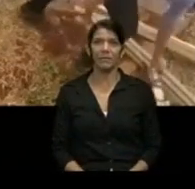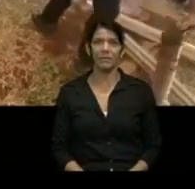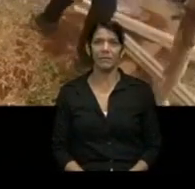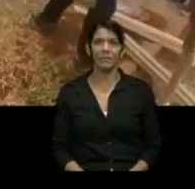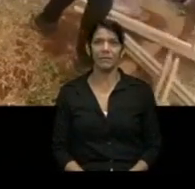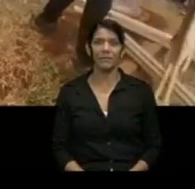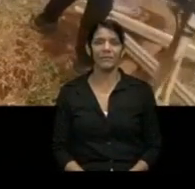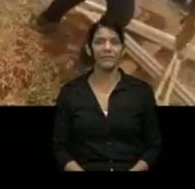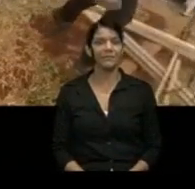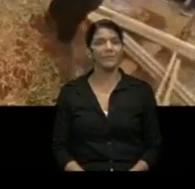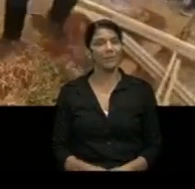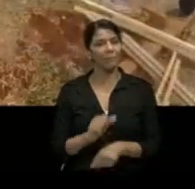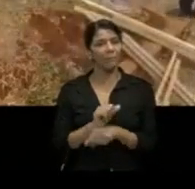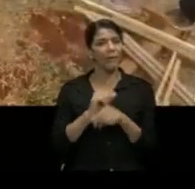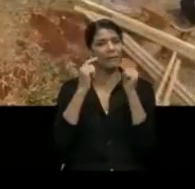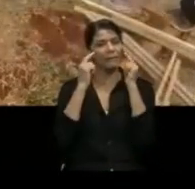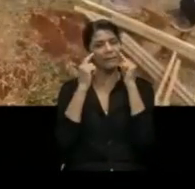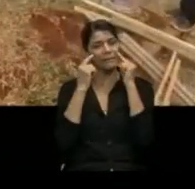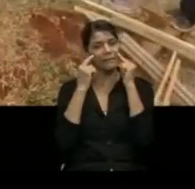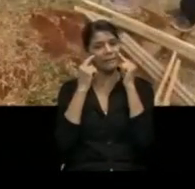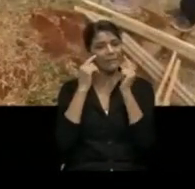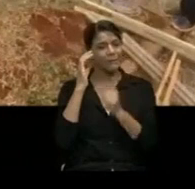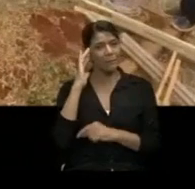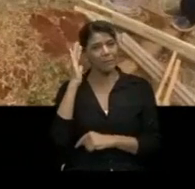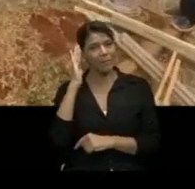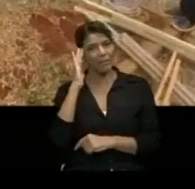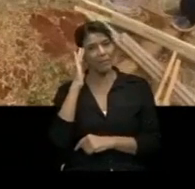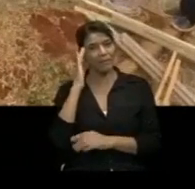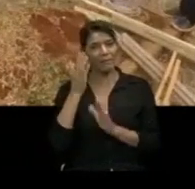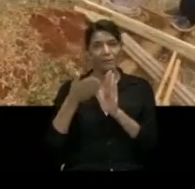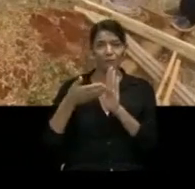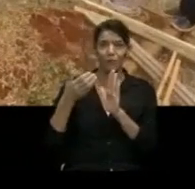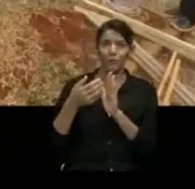Para, dá uma pensada ali, né? Tira mais um piquete.